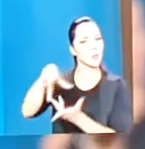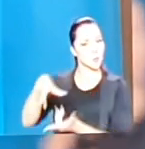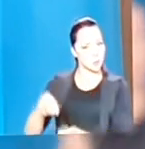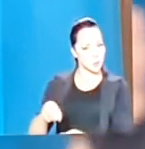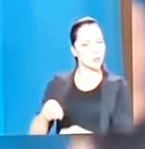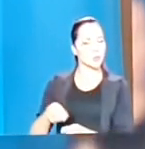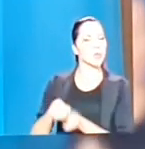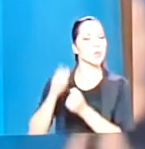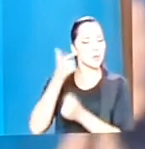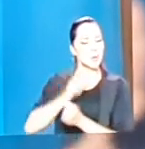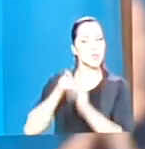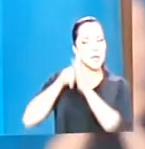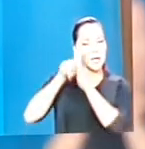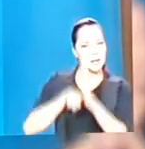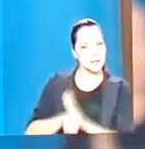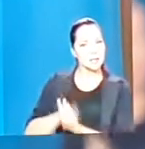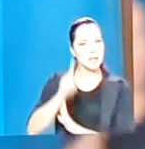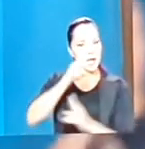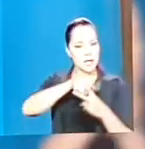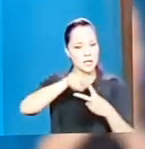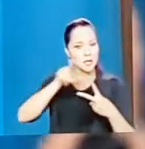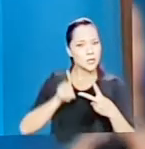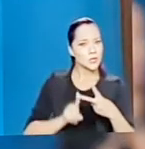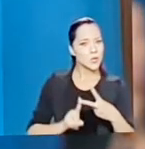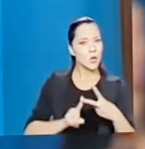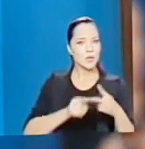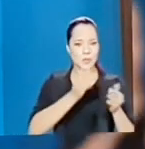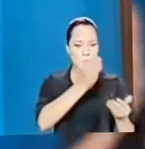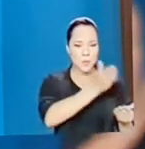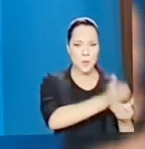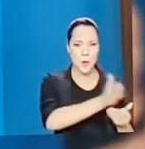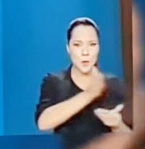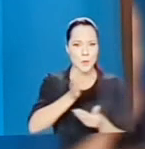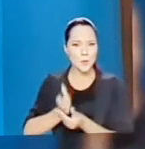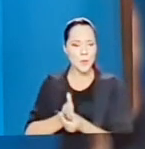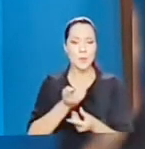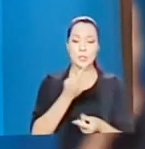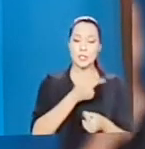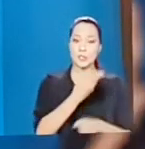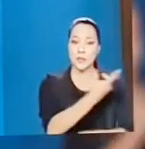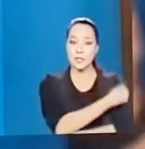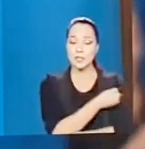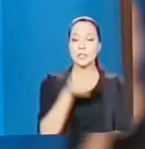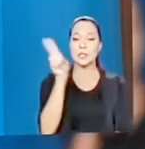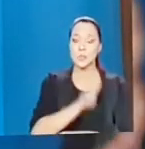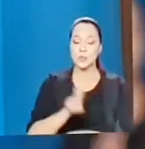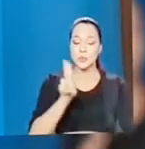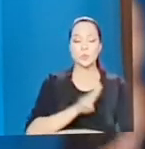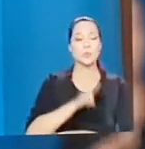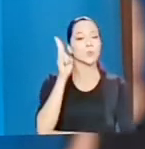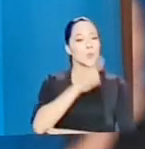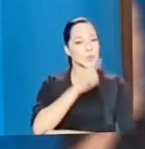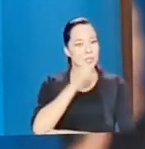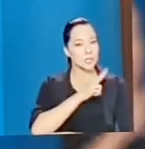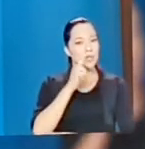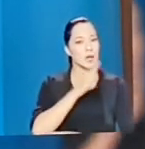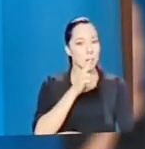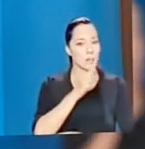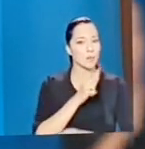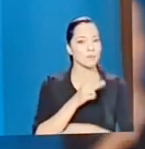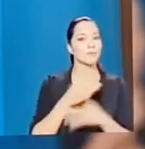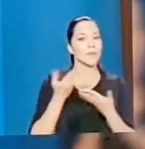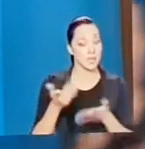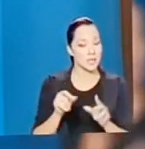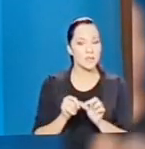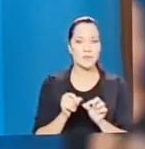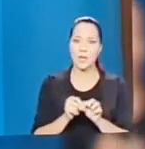a analisar ao mesmo tempo dois protocolos vacinais de uso emergencial e o